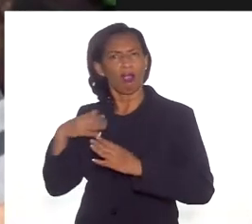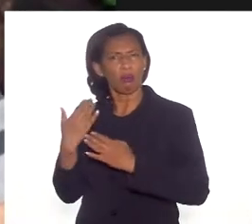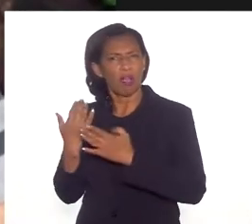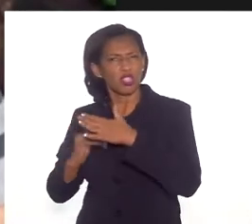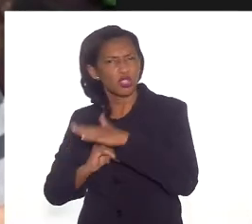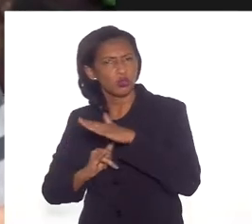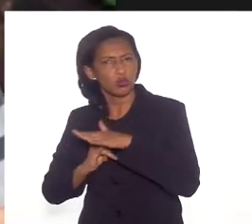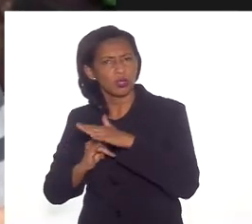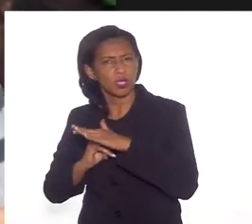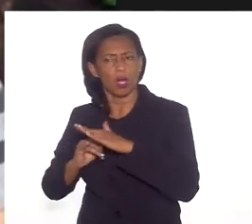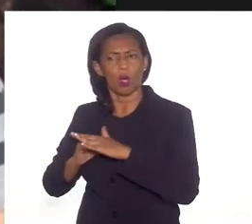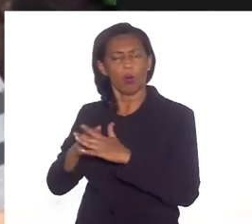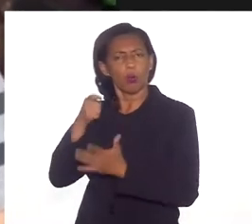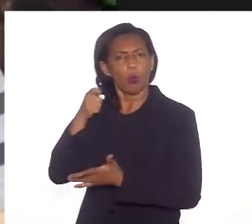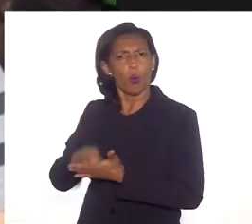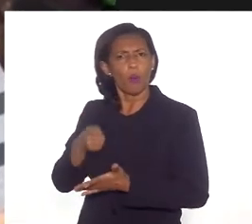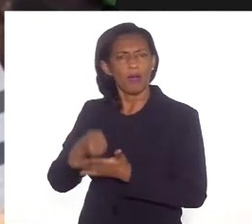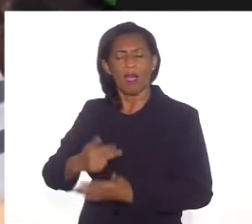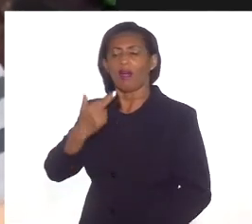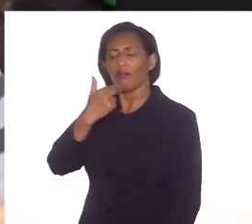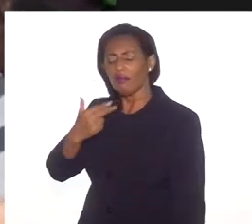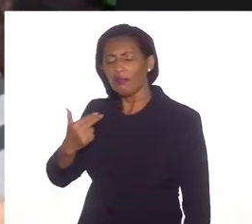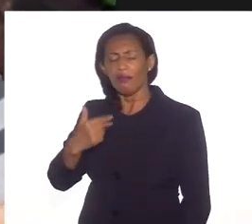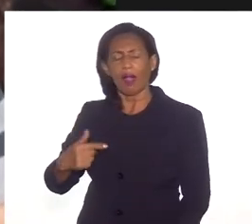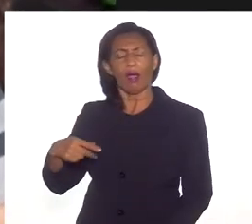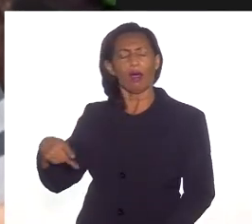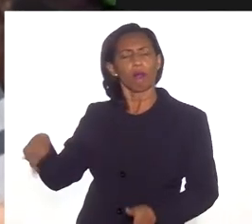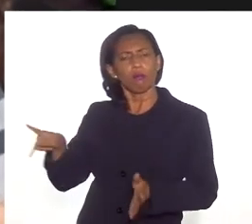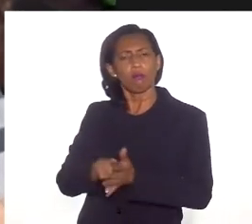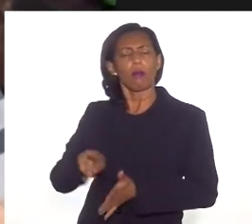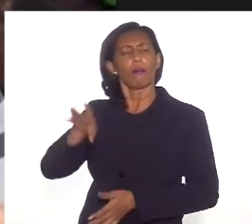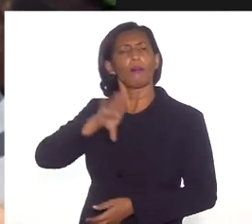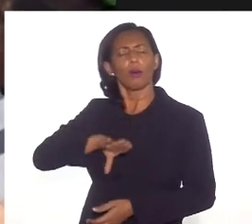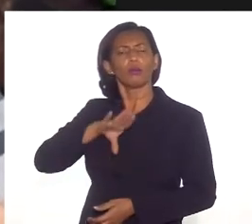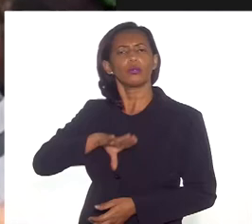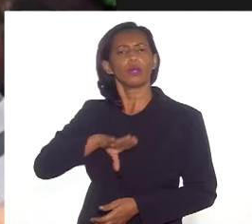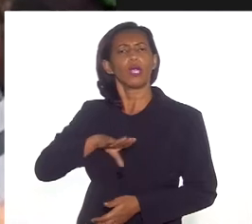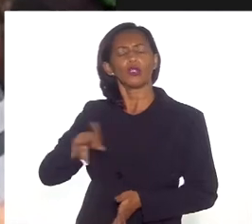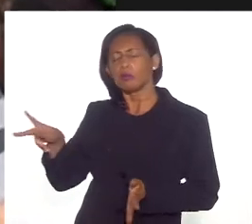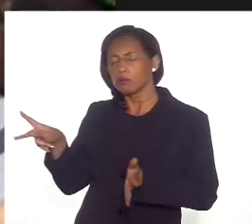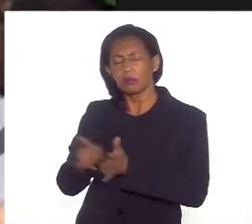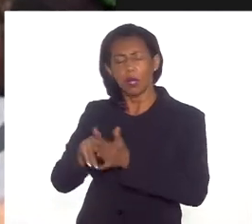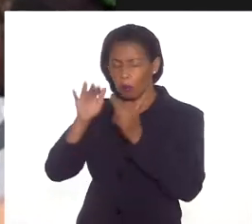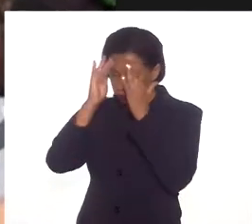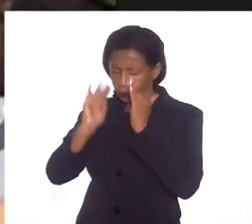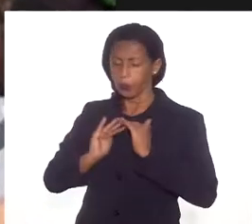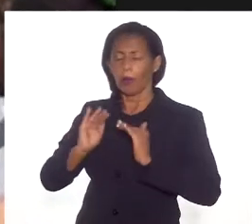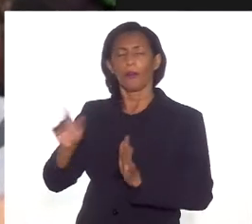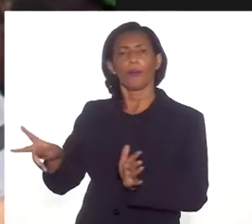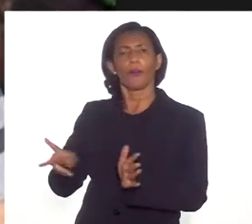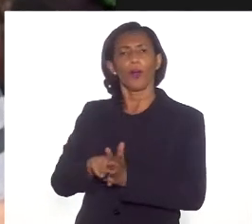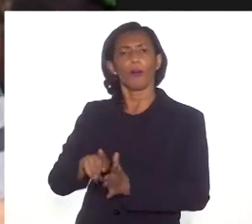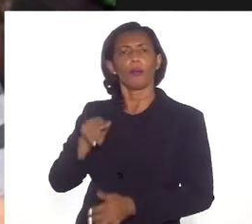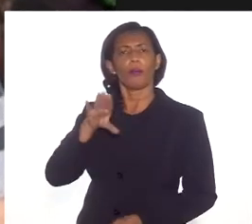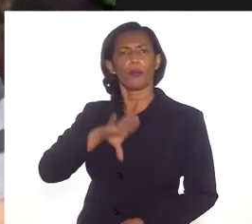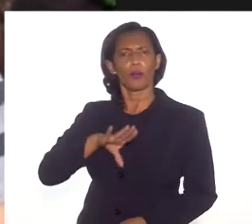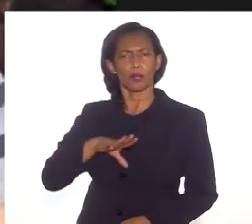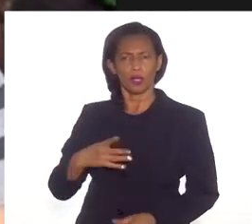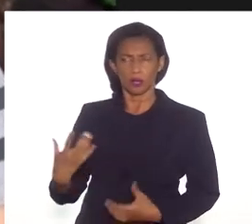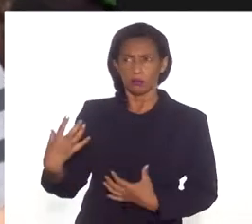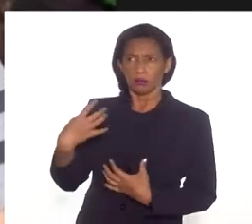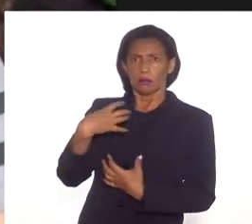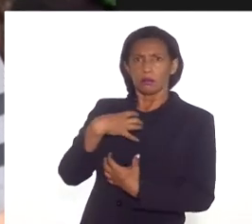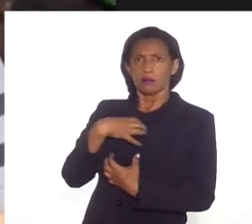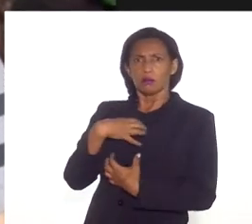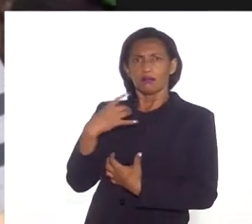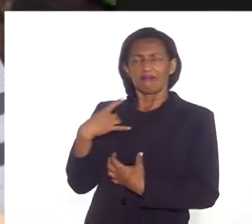de uma instituição que obrigava a falar somente o português, exclusivamente o português. E isso fazia com que